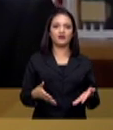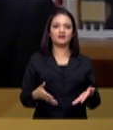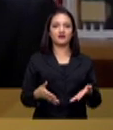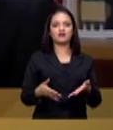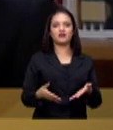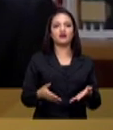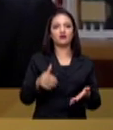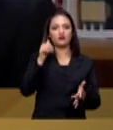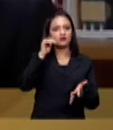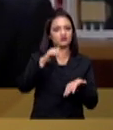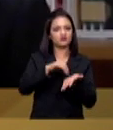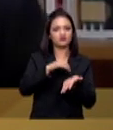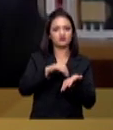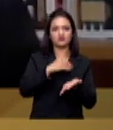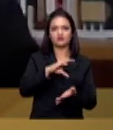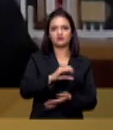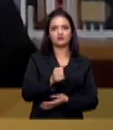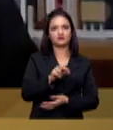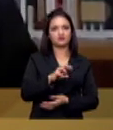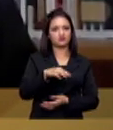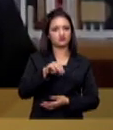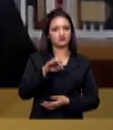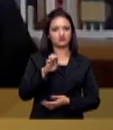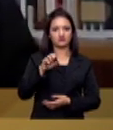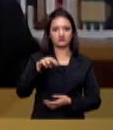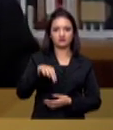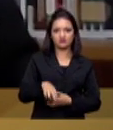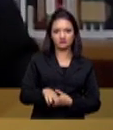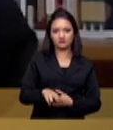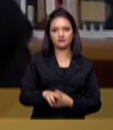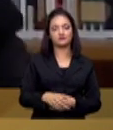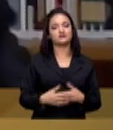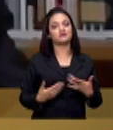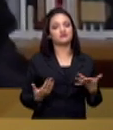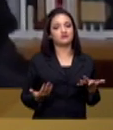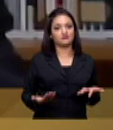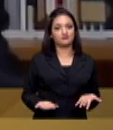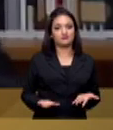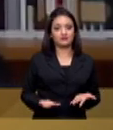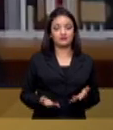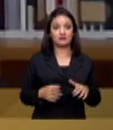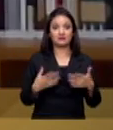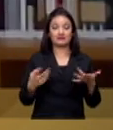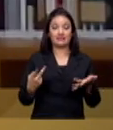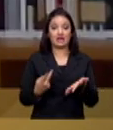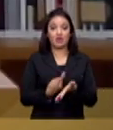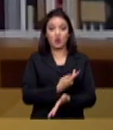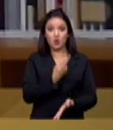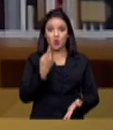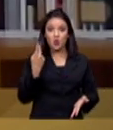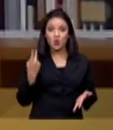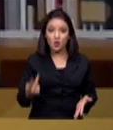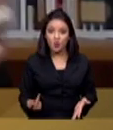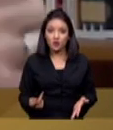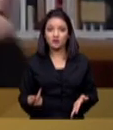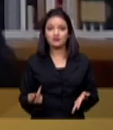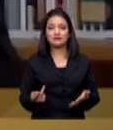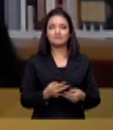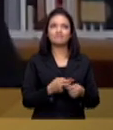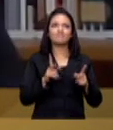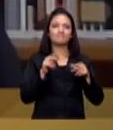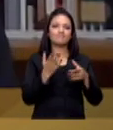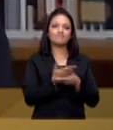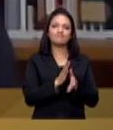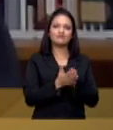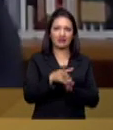de plenário, doutora Carmen Lília. Presidente, eu, quando acontece uma situação como nesse processo, eu me lembro,